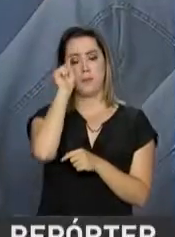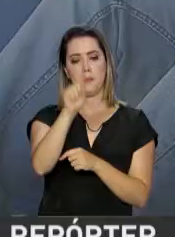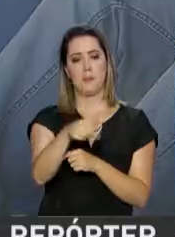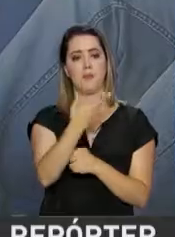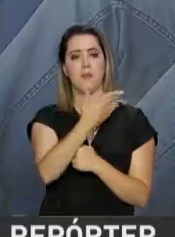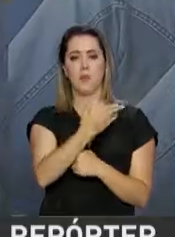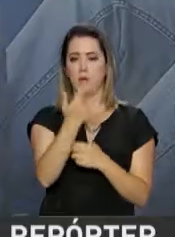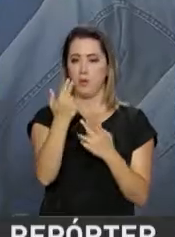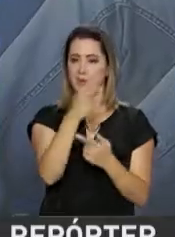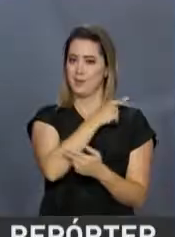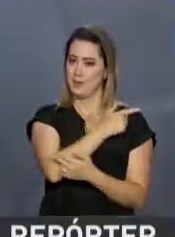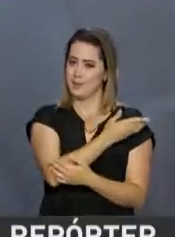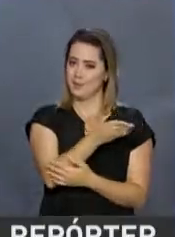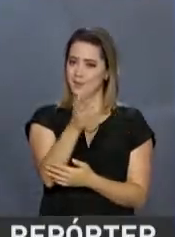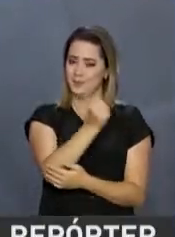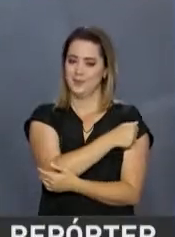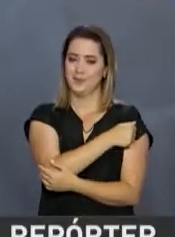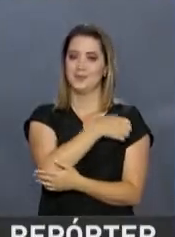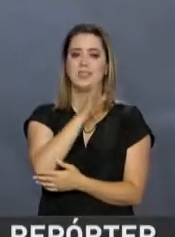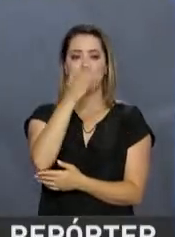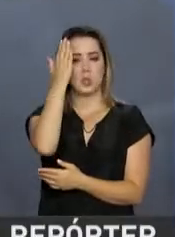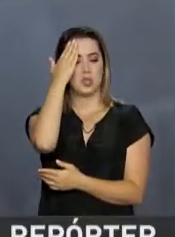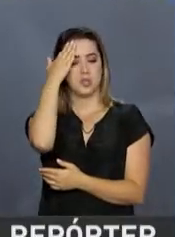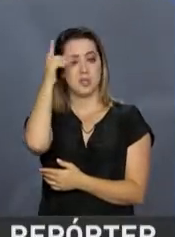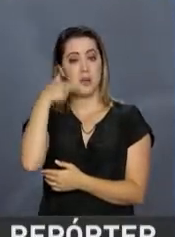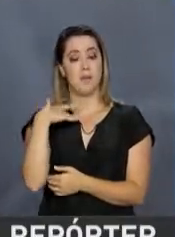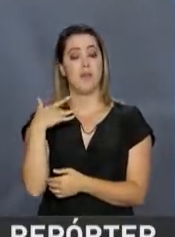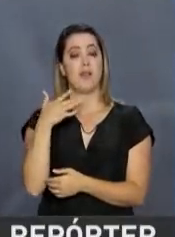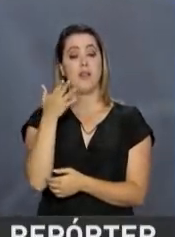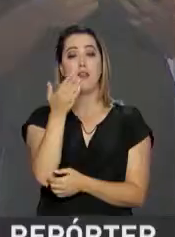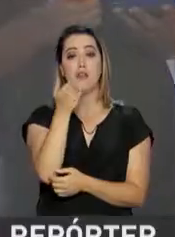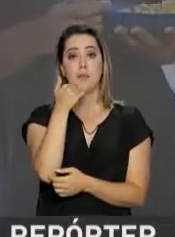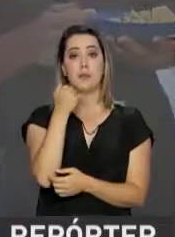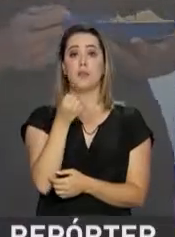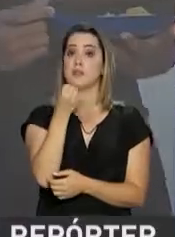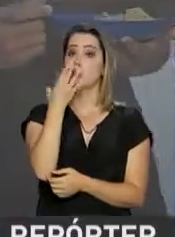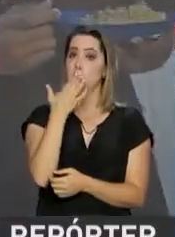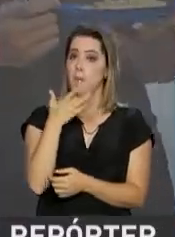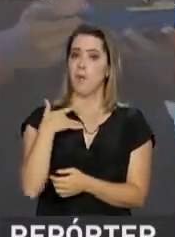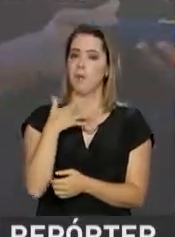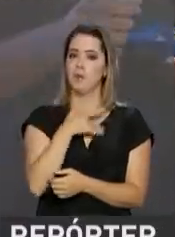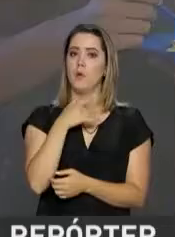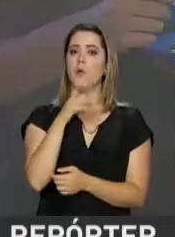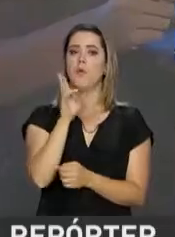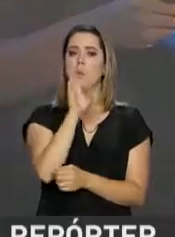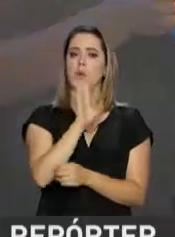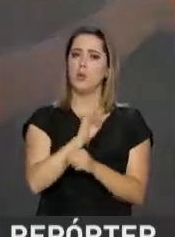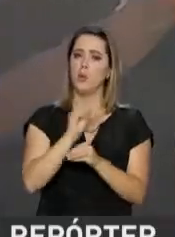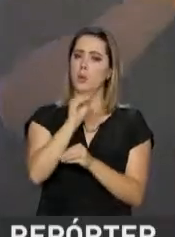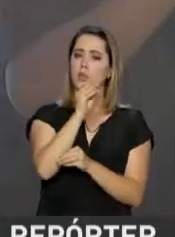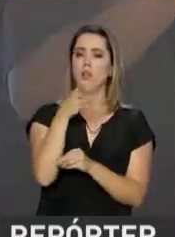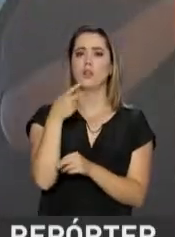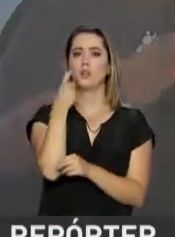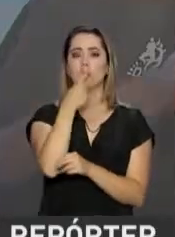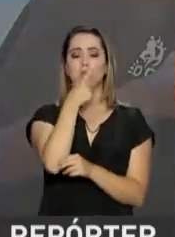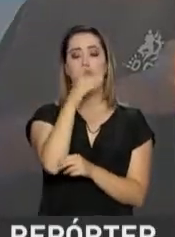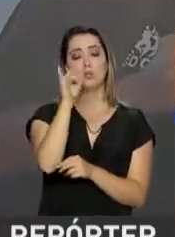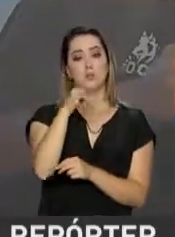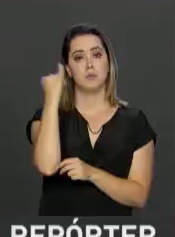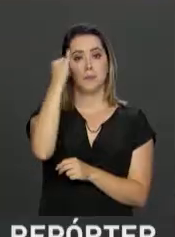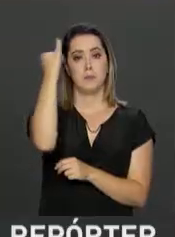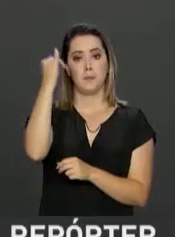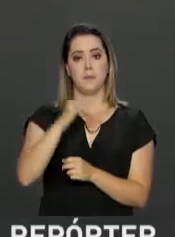alunos de taguatinga que agora sabem que se alimentar bem e cuidar dos dentes são atitudes importantes